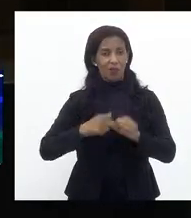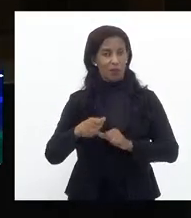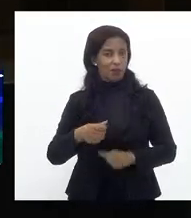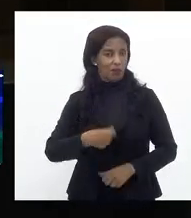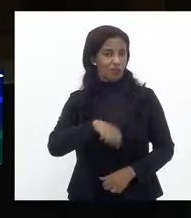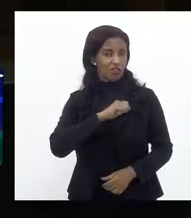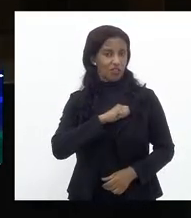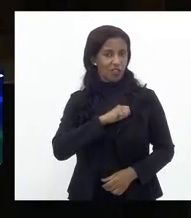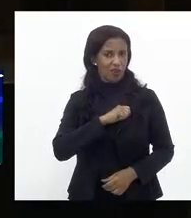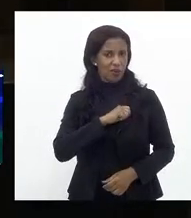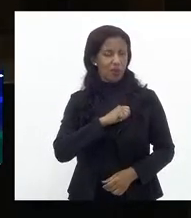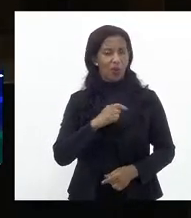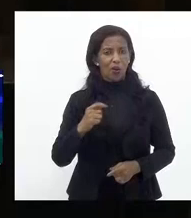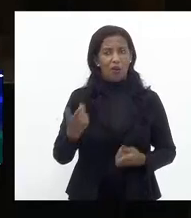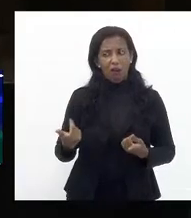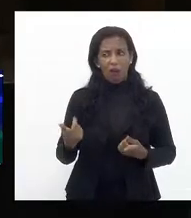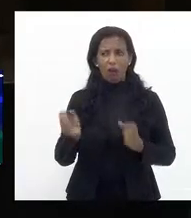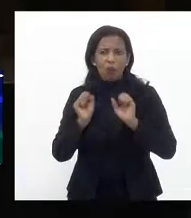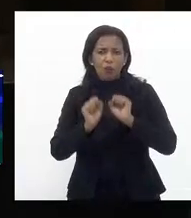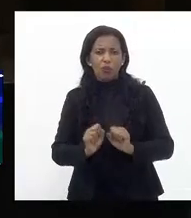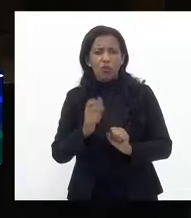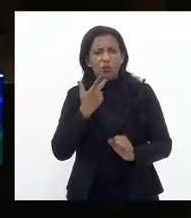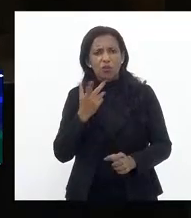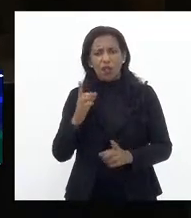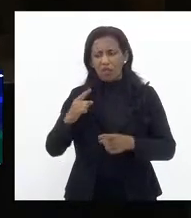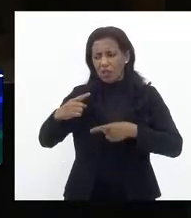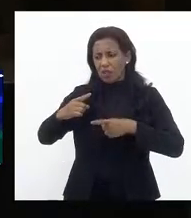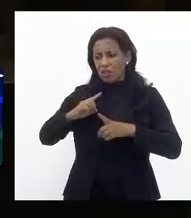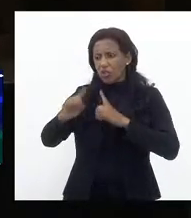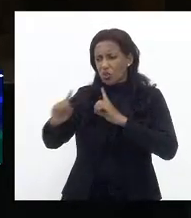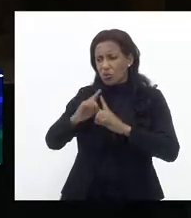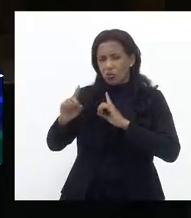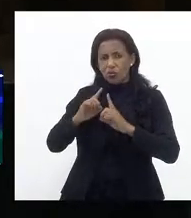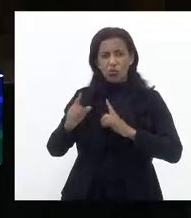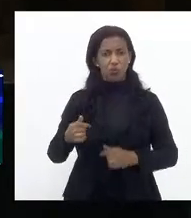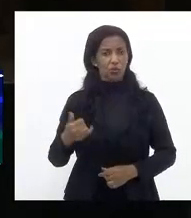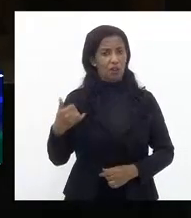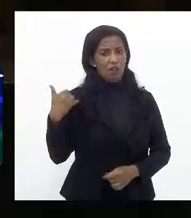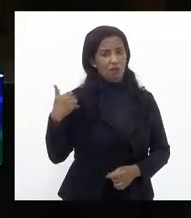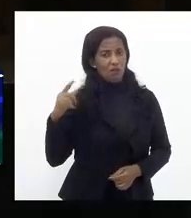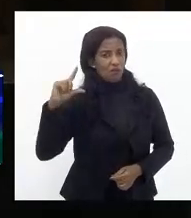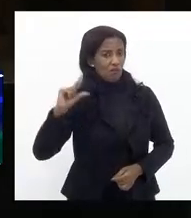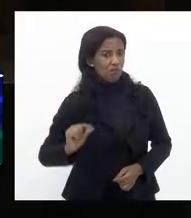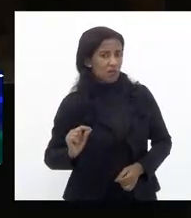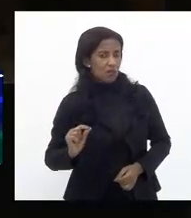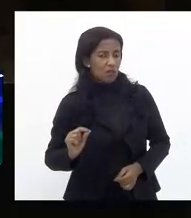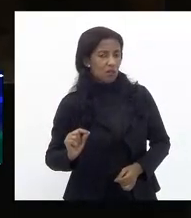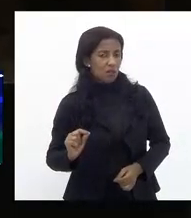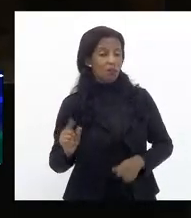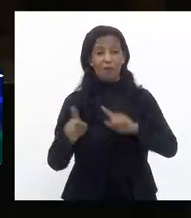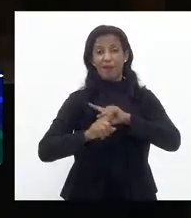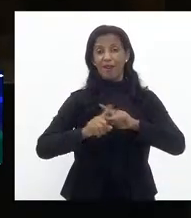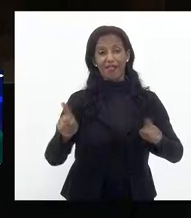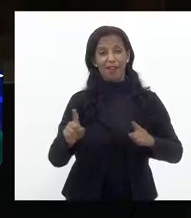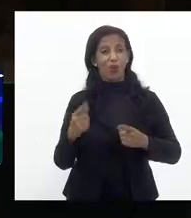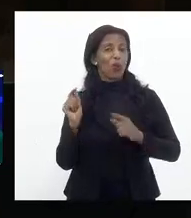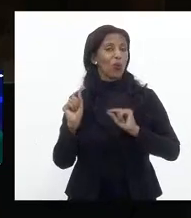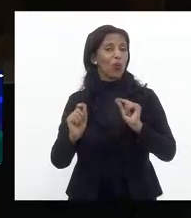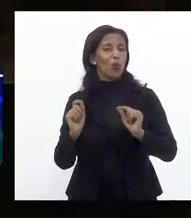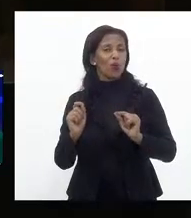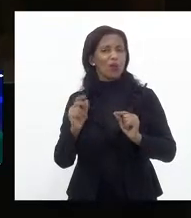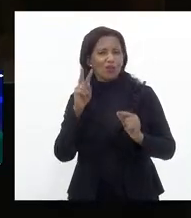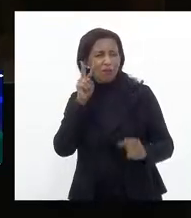fiscal. Poderíamos estar aqui debatendo a idade mínima, mas não. O que